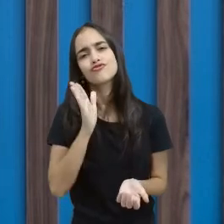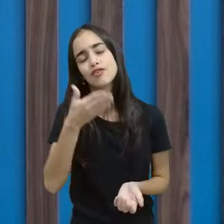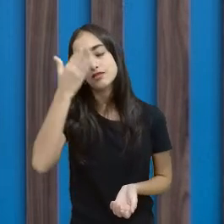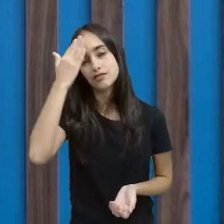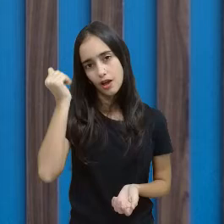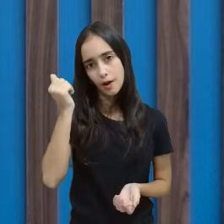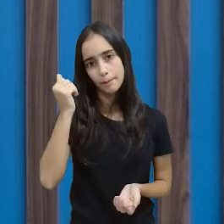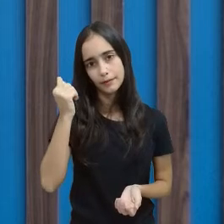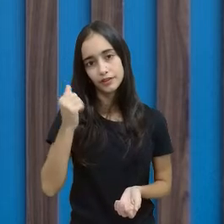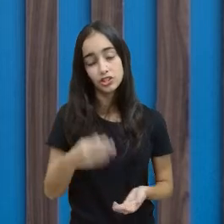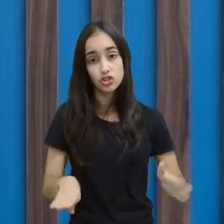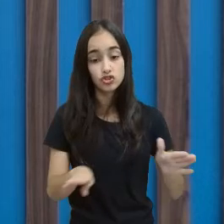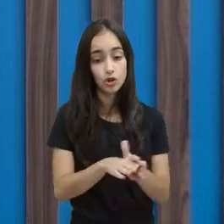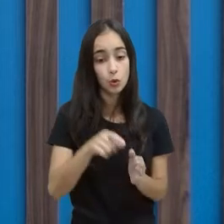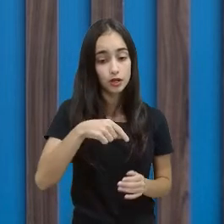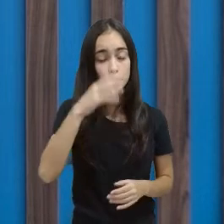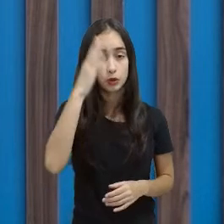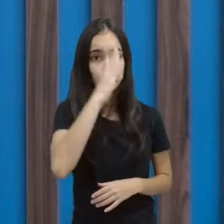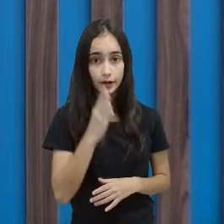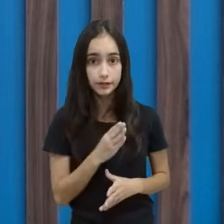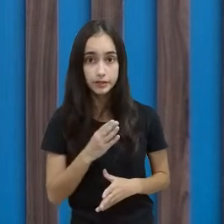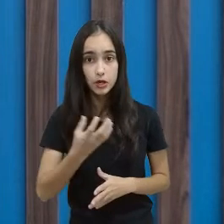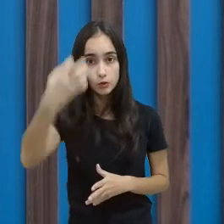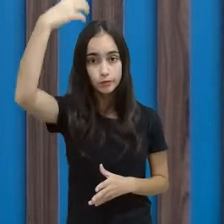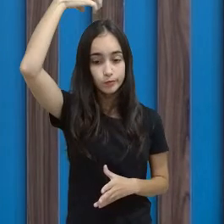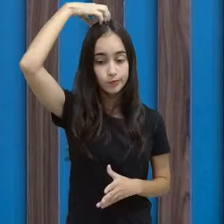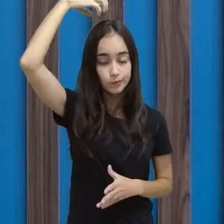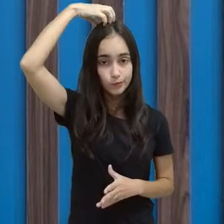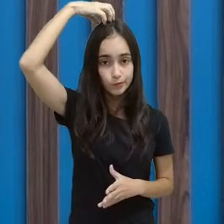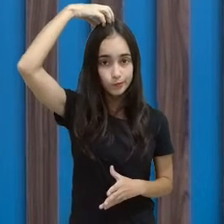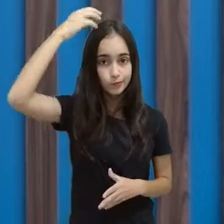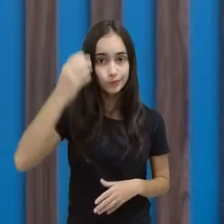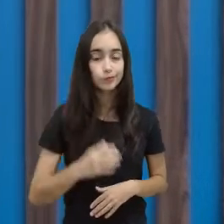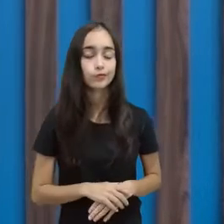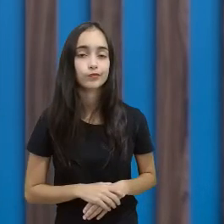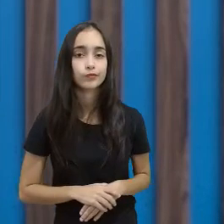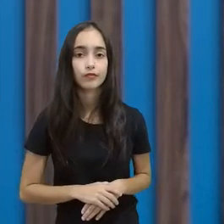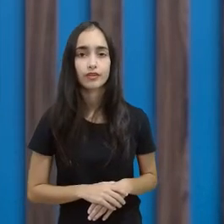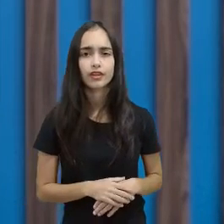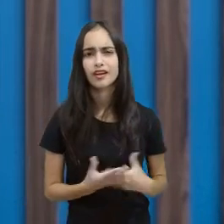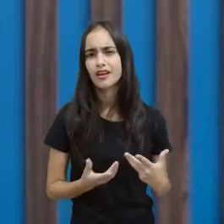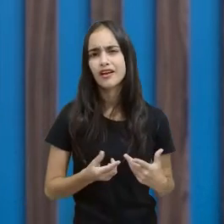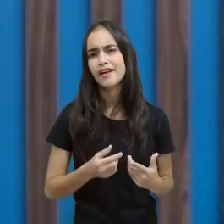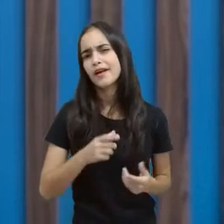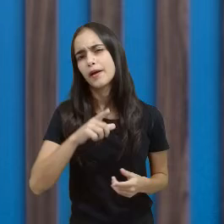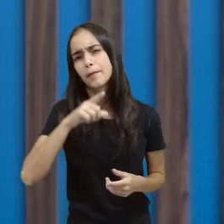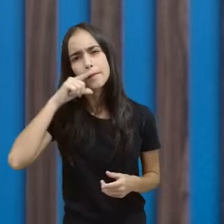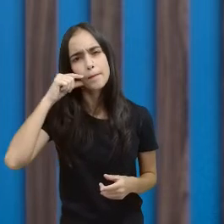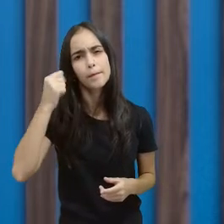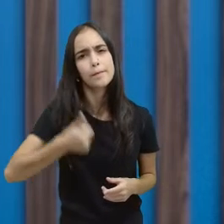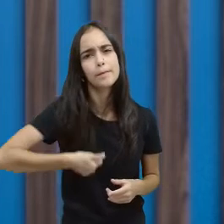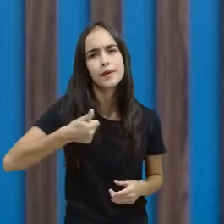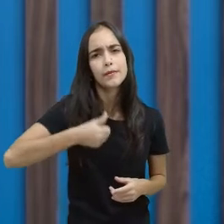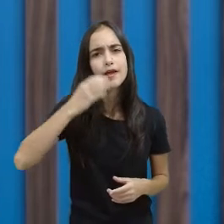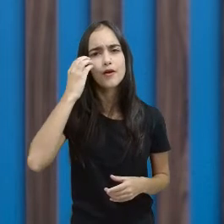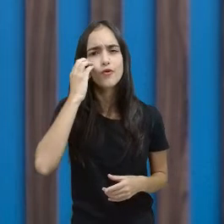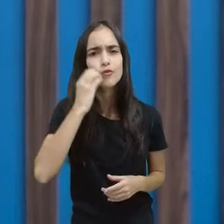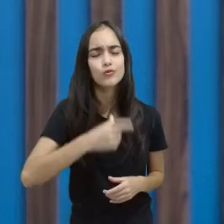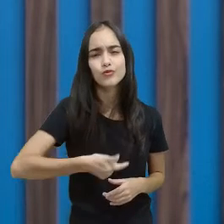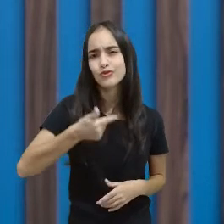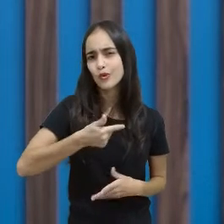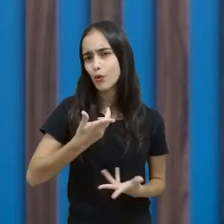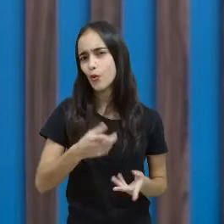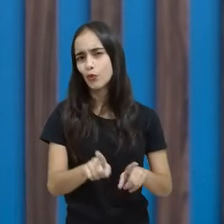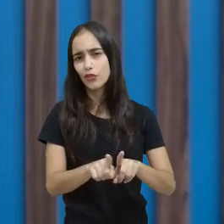1808, né, a princesa Isabel, por exemplo, Dom Pedro I, Dom Pedro II, a família real veio junto com